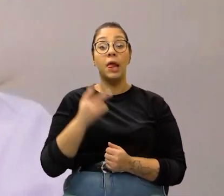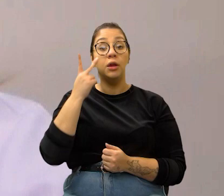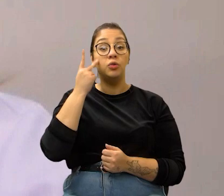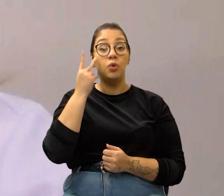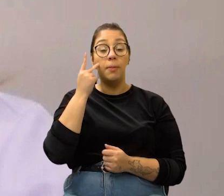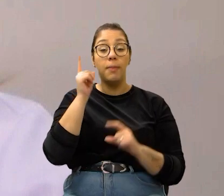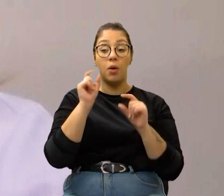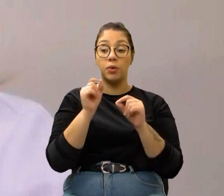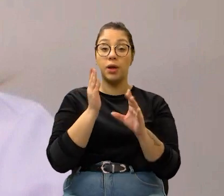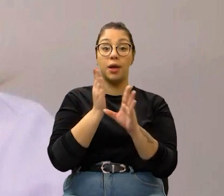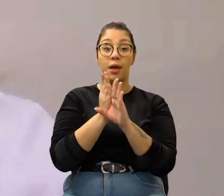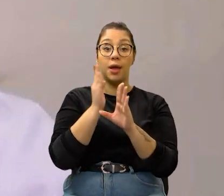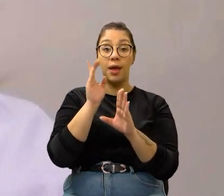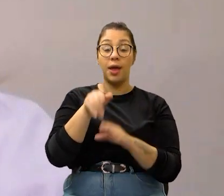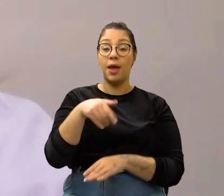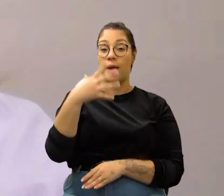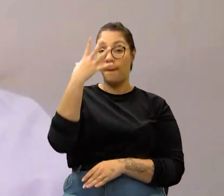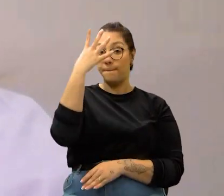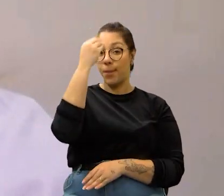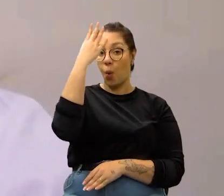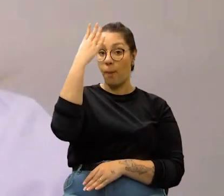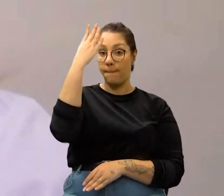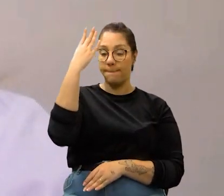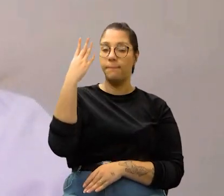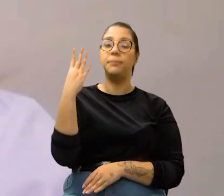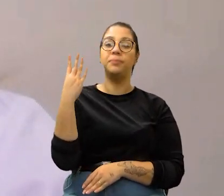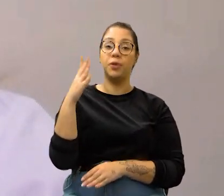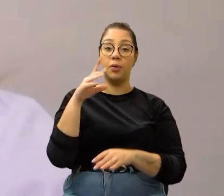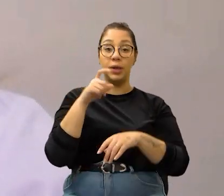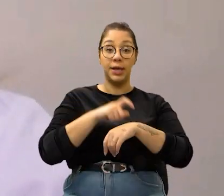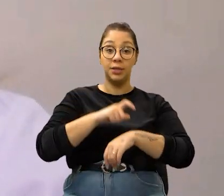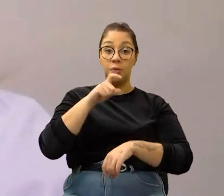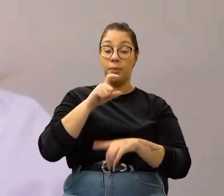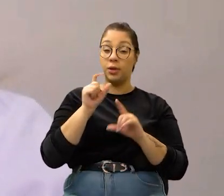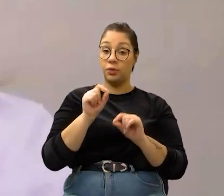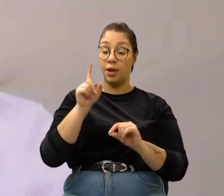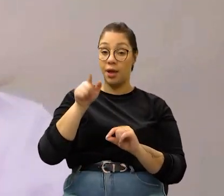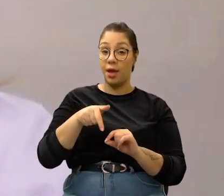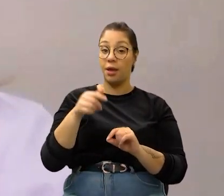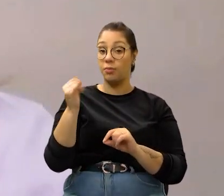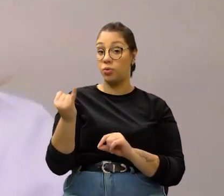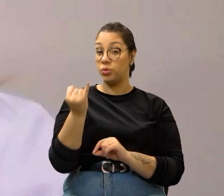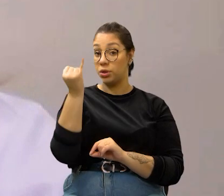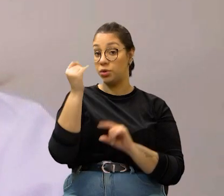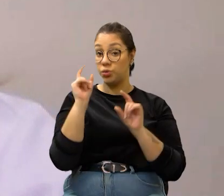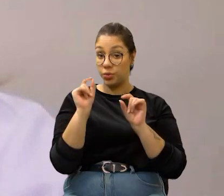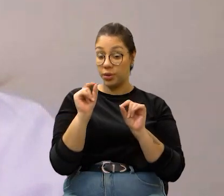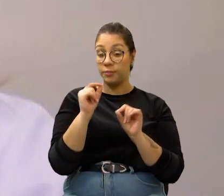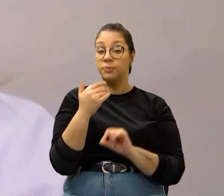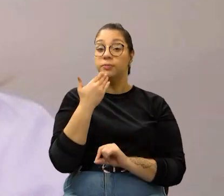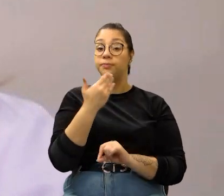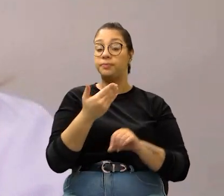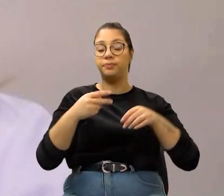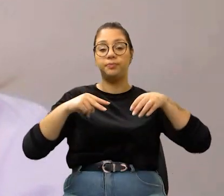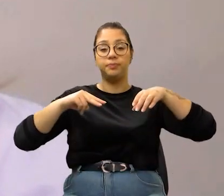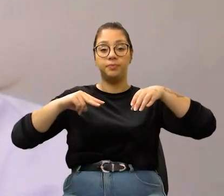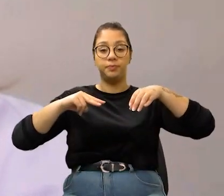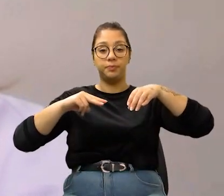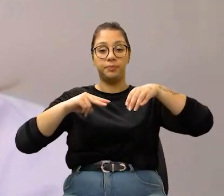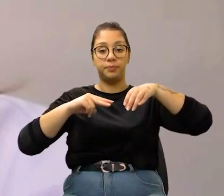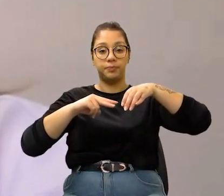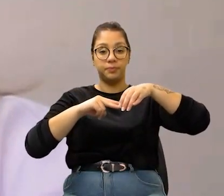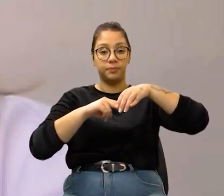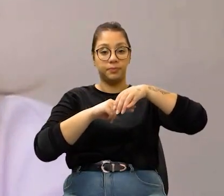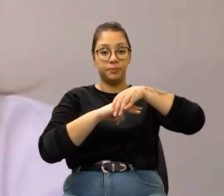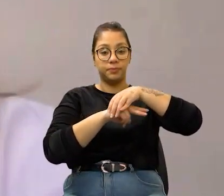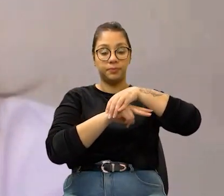o diagnóstico ele é feito por imagem. Então, nesse momento, eu acredito que seja muito interessante pedir uma